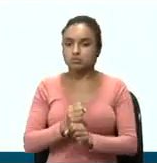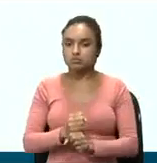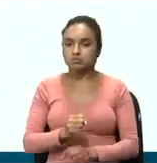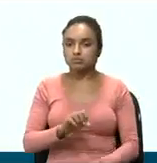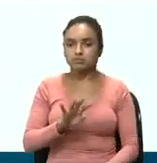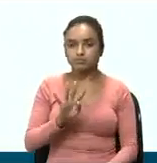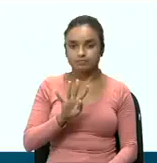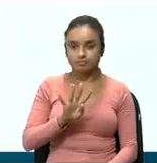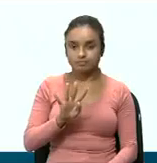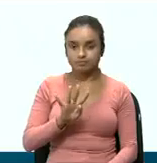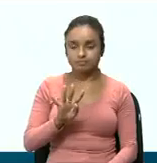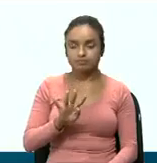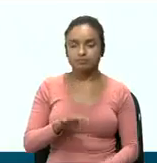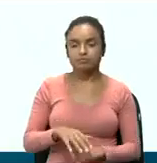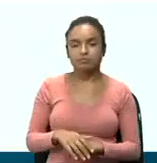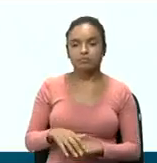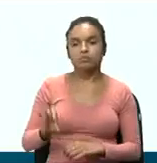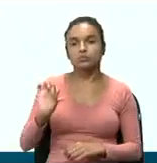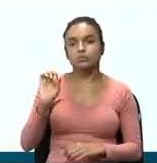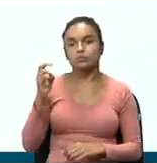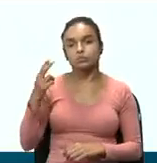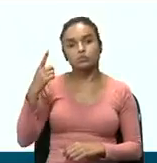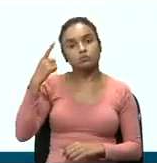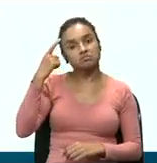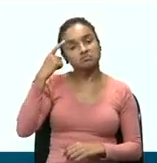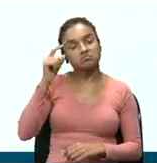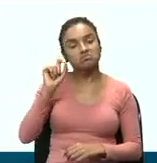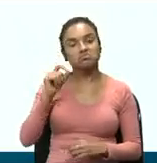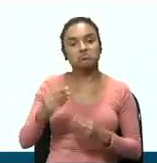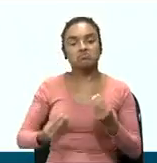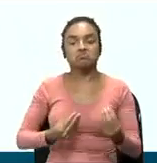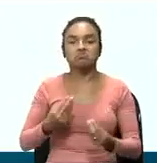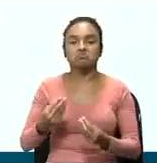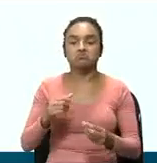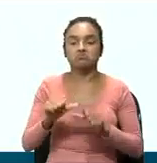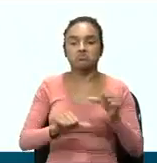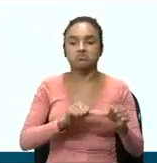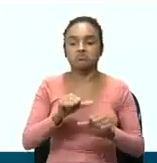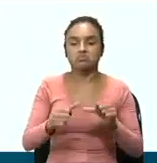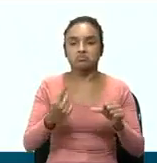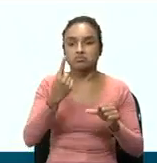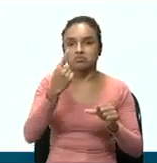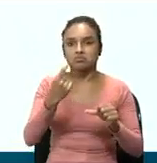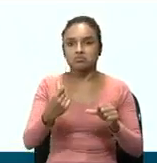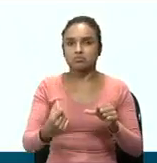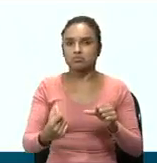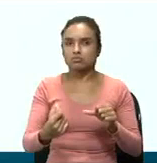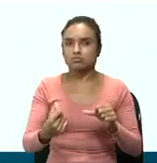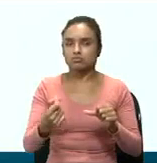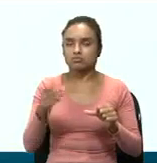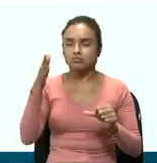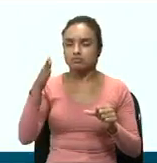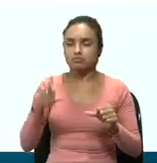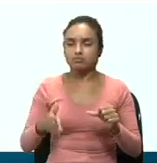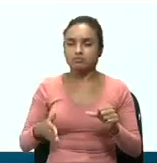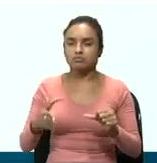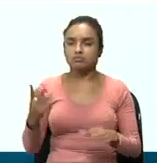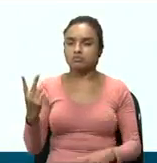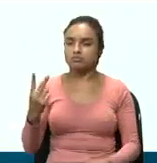4. Ou você pode pensar, como que eu transformo 16 em 2 e o mesmo